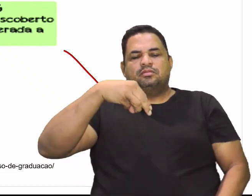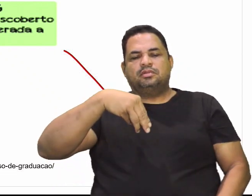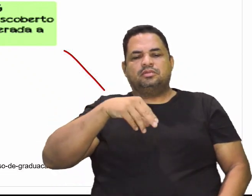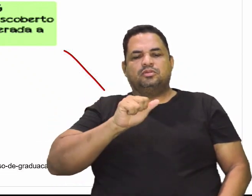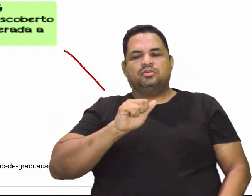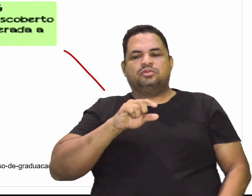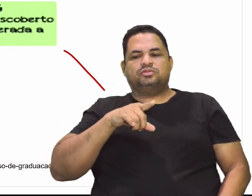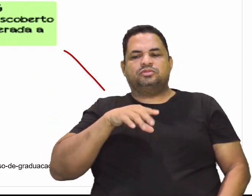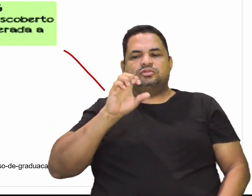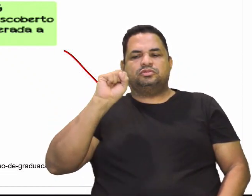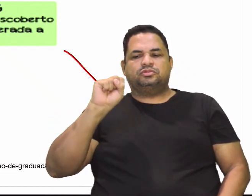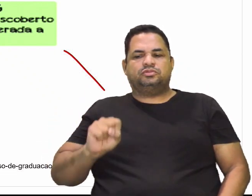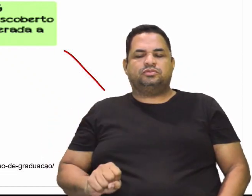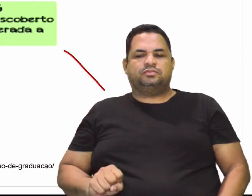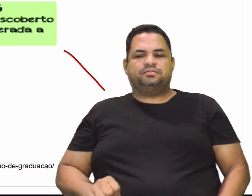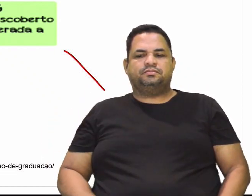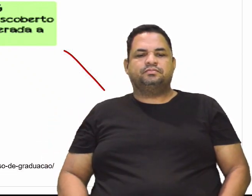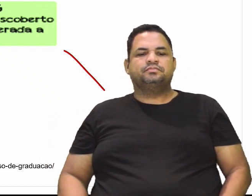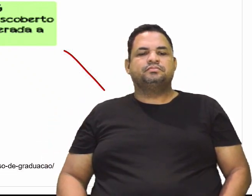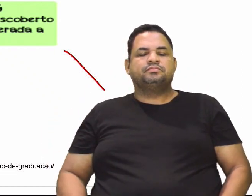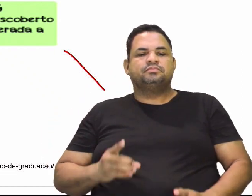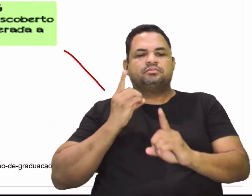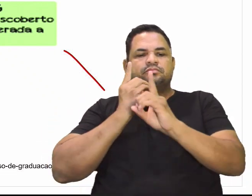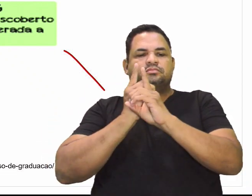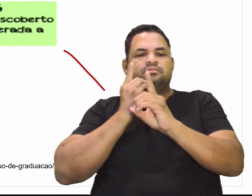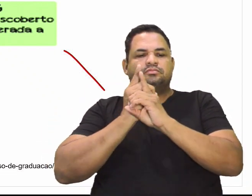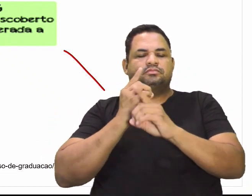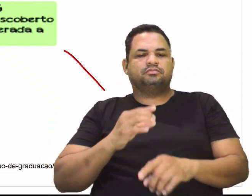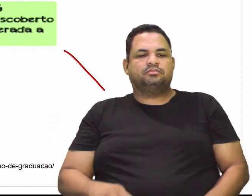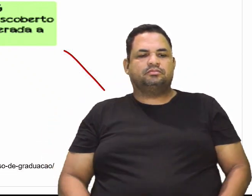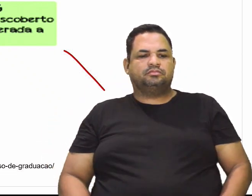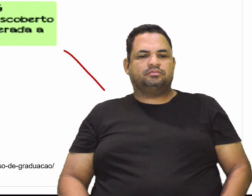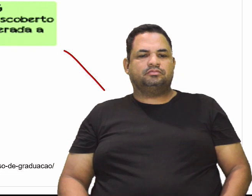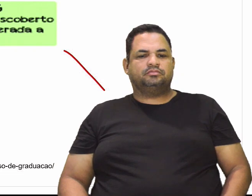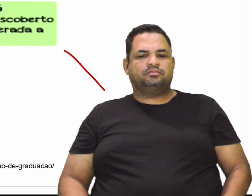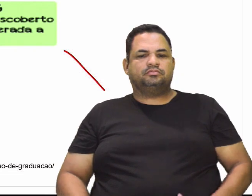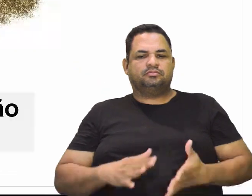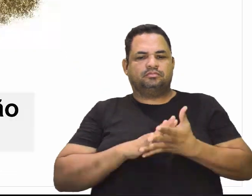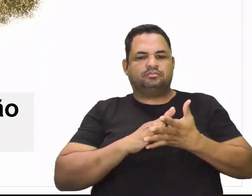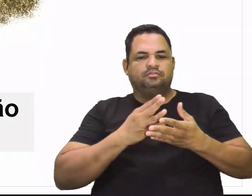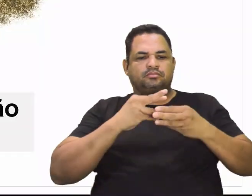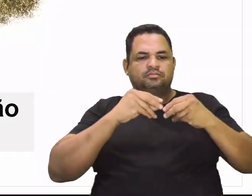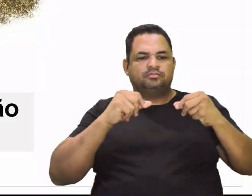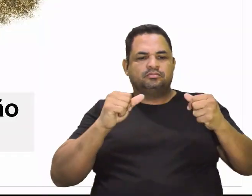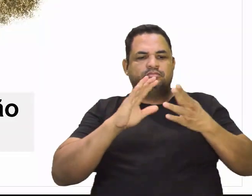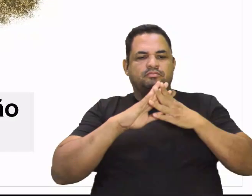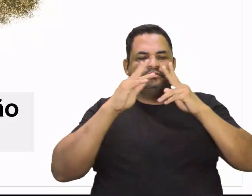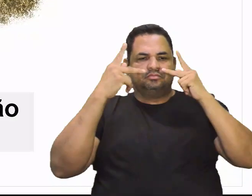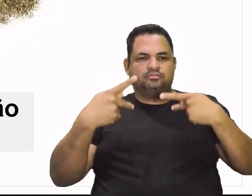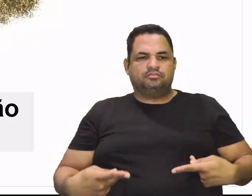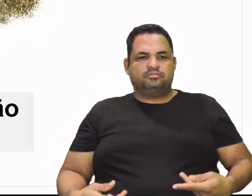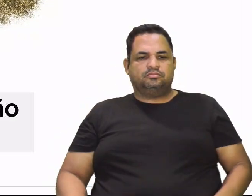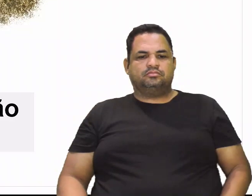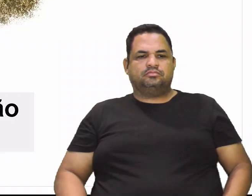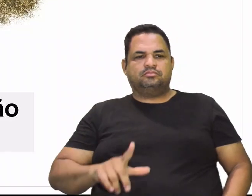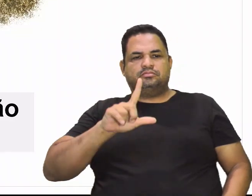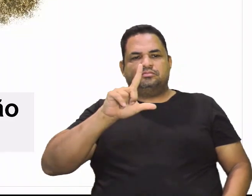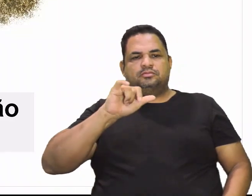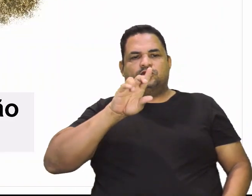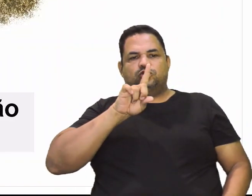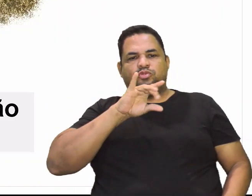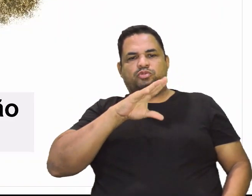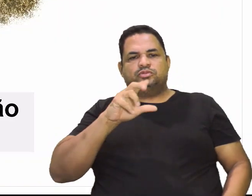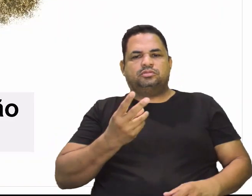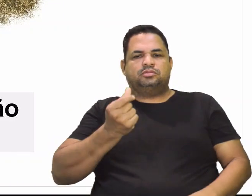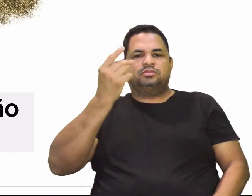E outras áreas que também foram encontrados vestígios de humanos. Luzia, o mais